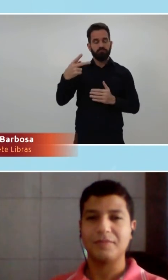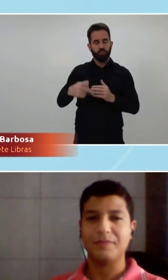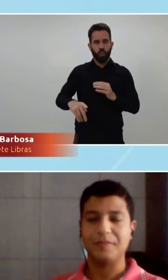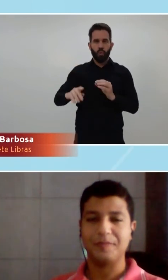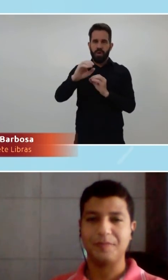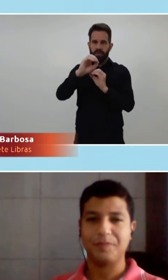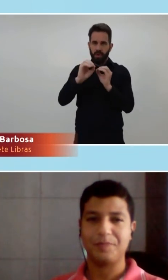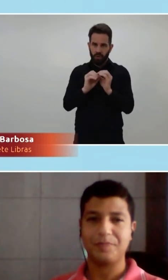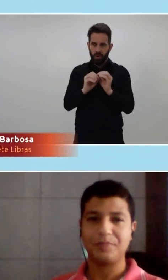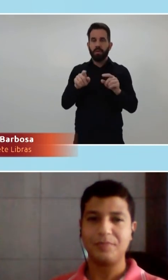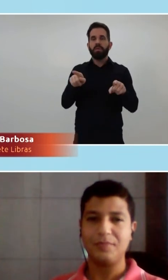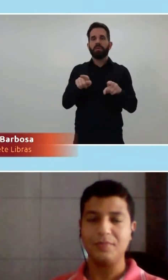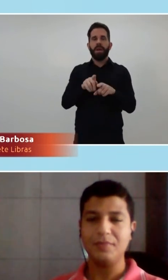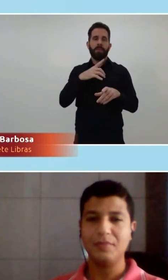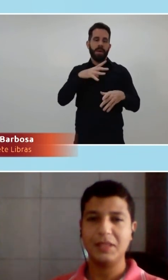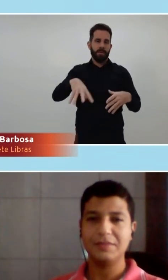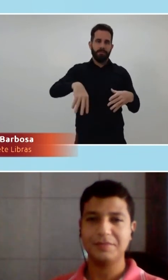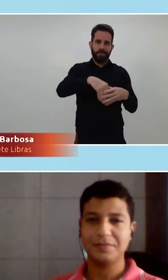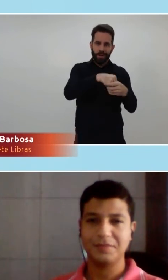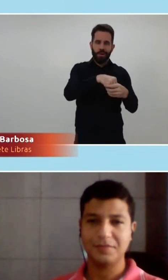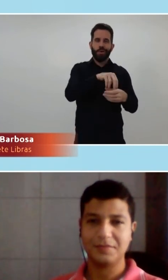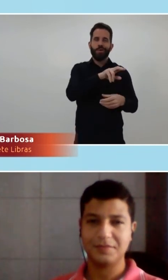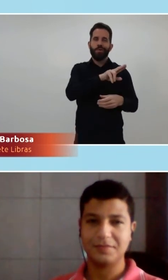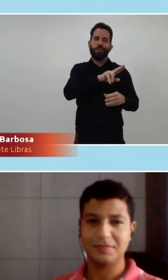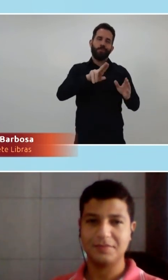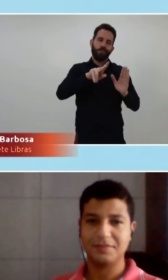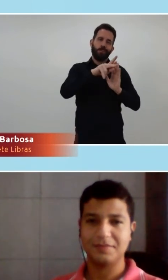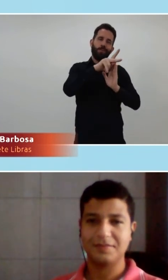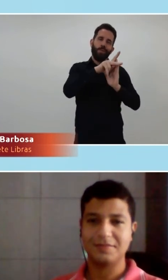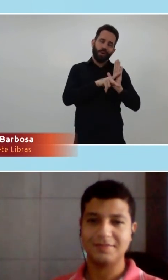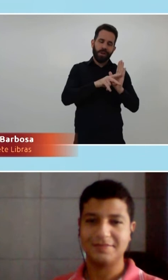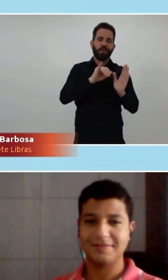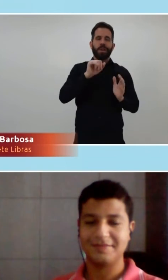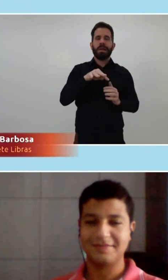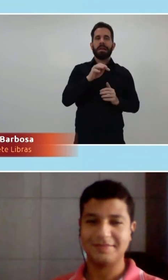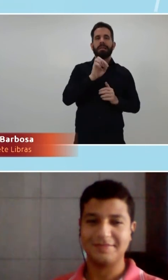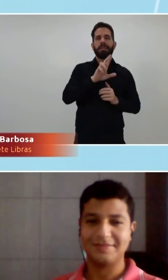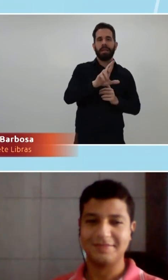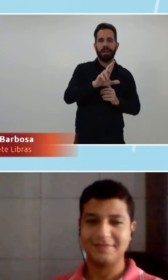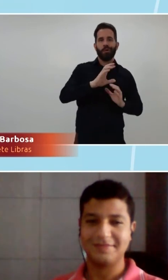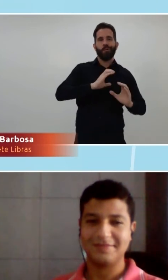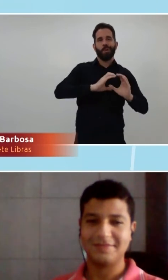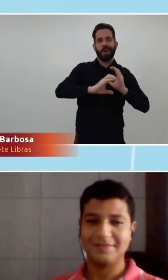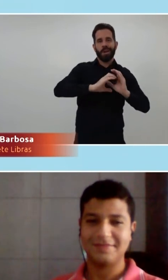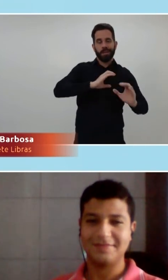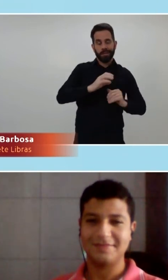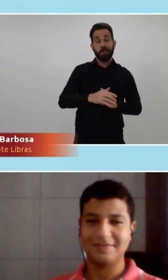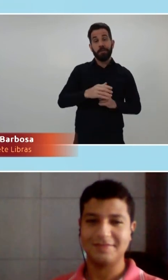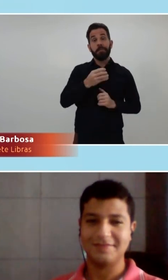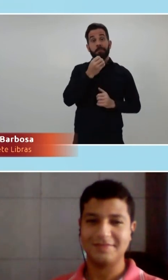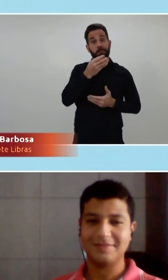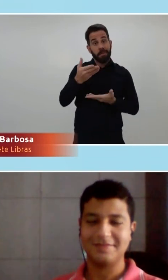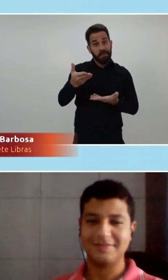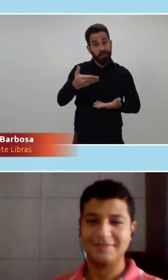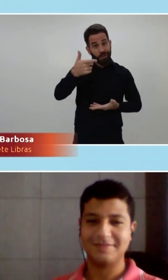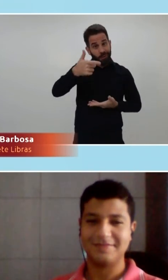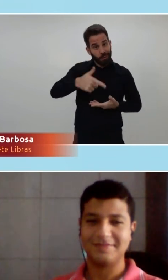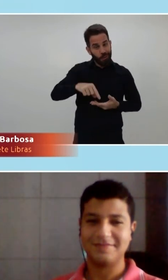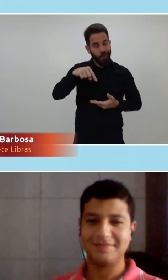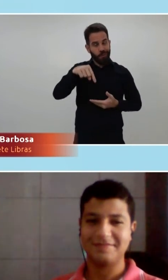também integrante do projeto Intercomunicação. Bem-vindo novamente ao Conexões, Igor. É muito bom ter você aqui com a